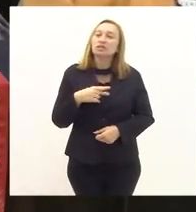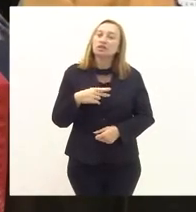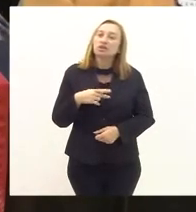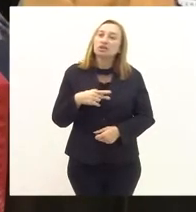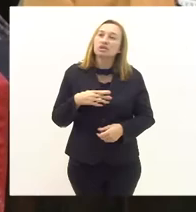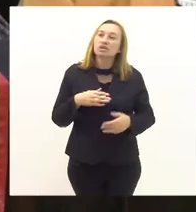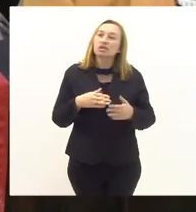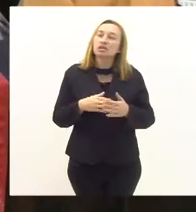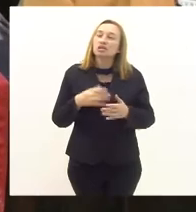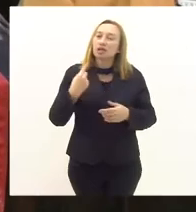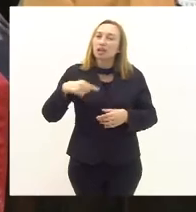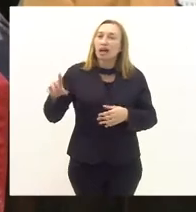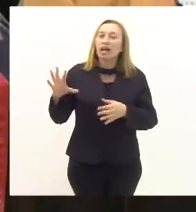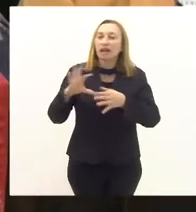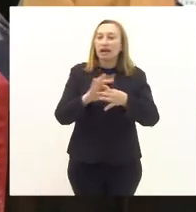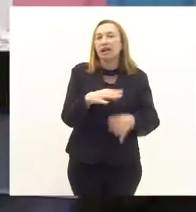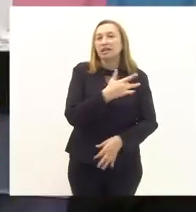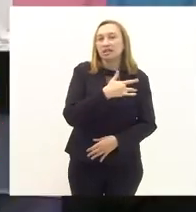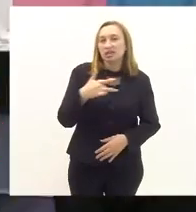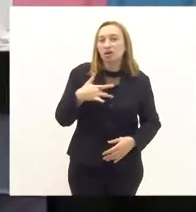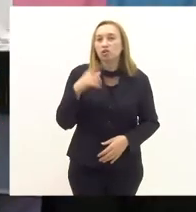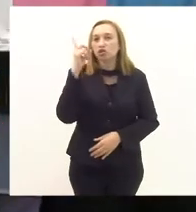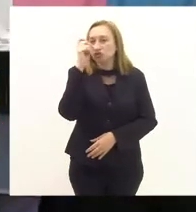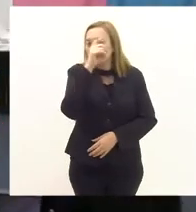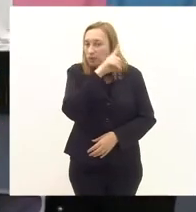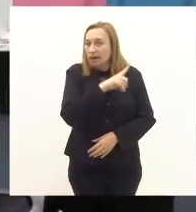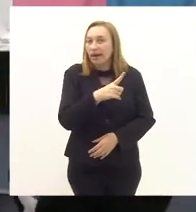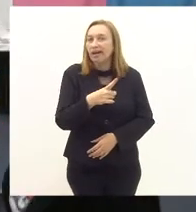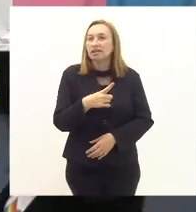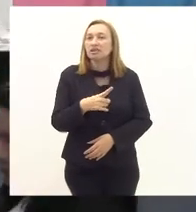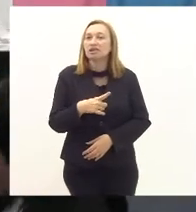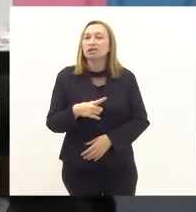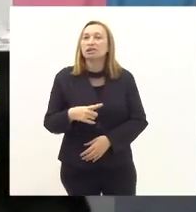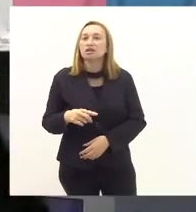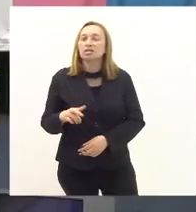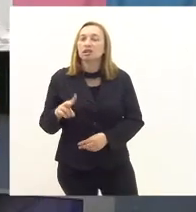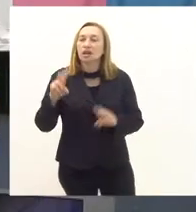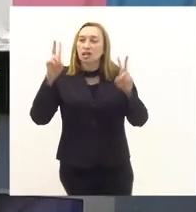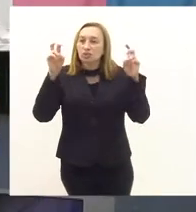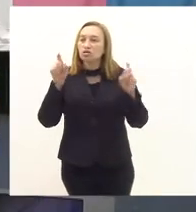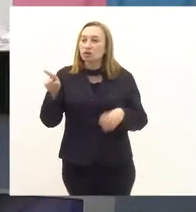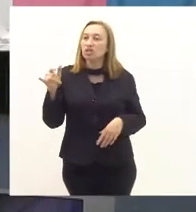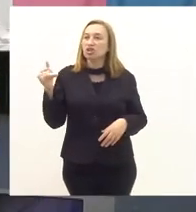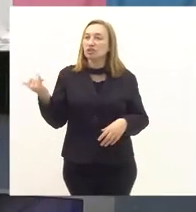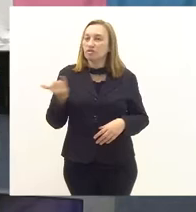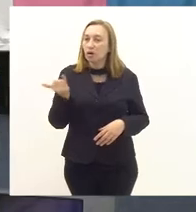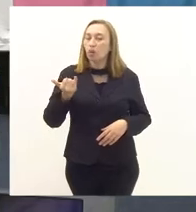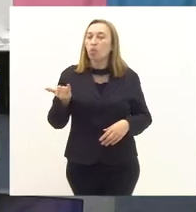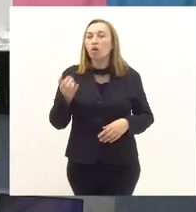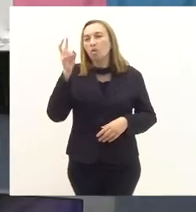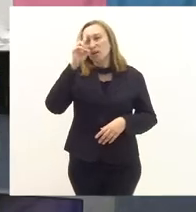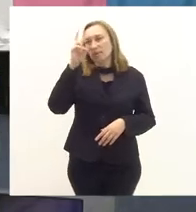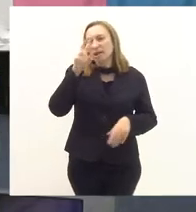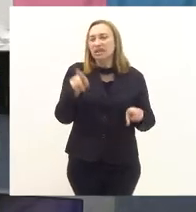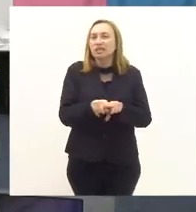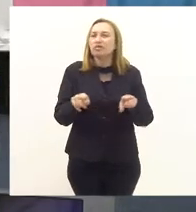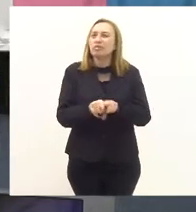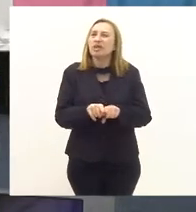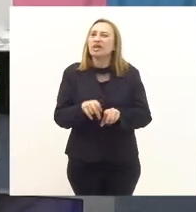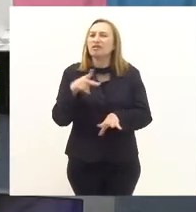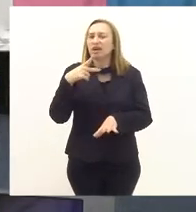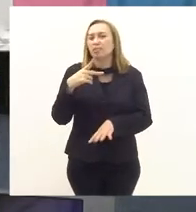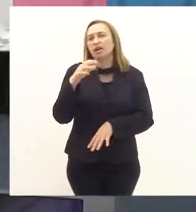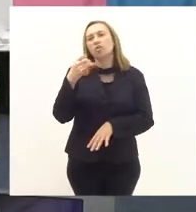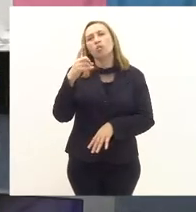uma hora lá, ligadas à saúde, à dificuldade, até questões que você ia me colocar, etc. Eu me lembrei de uma coisa, eu comentei com o